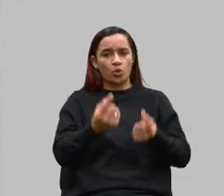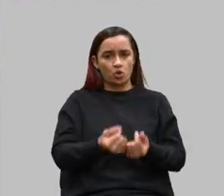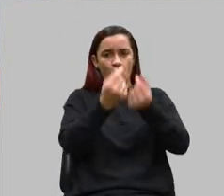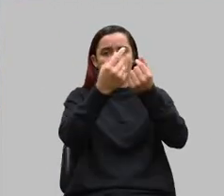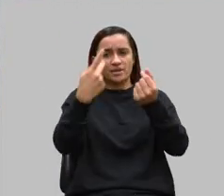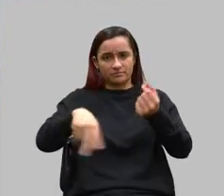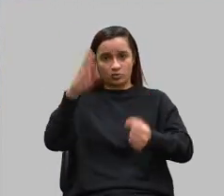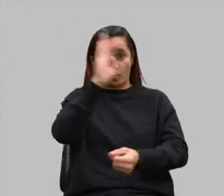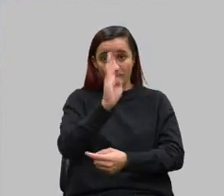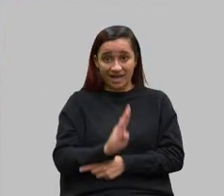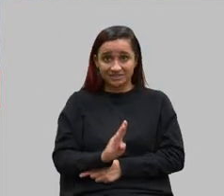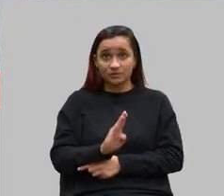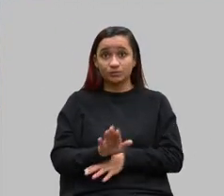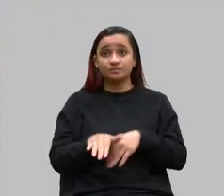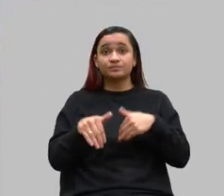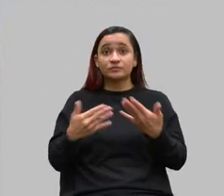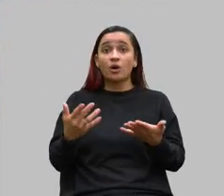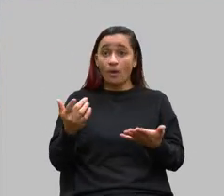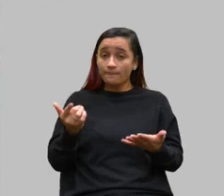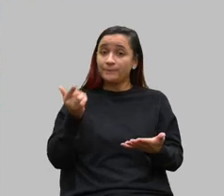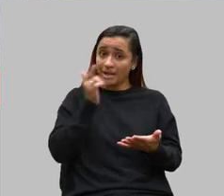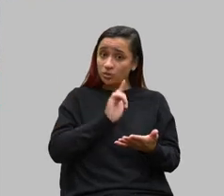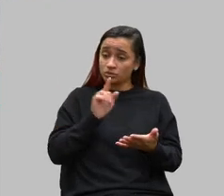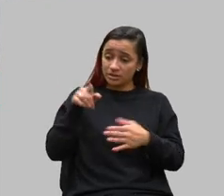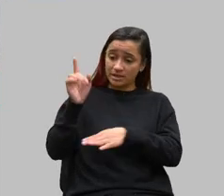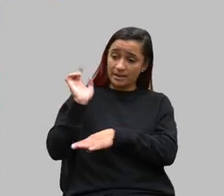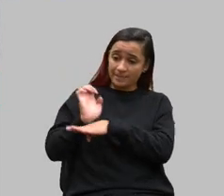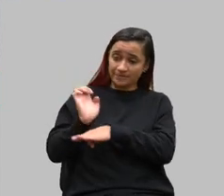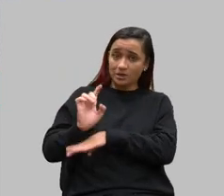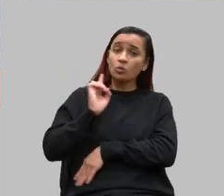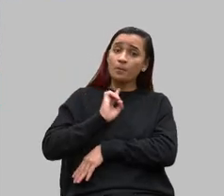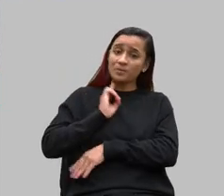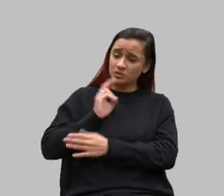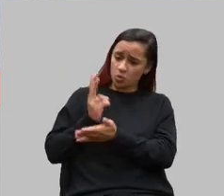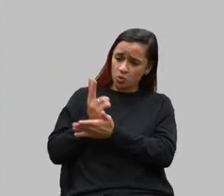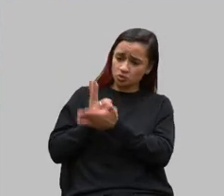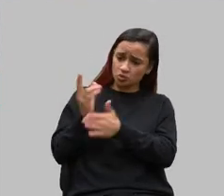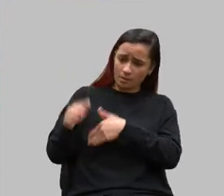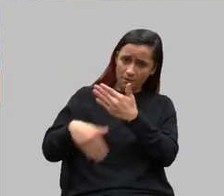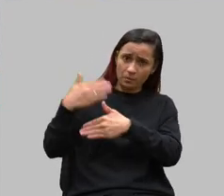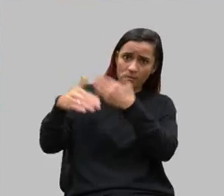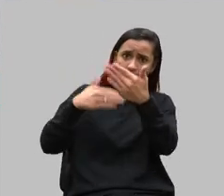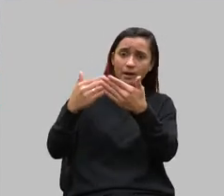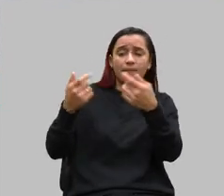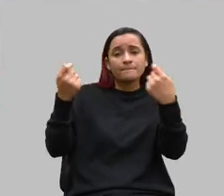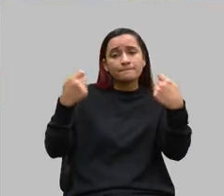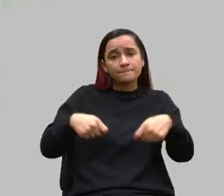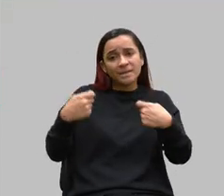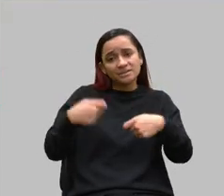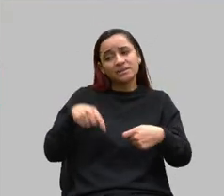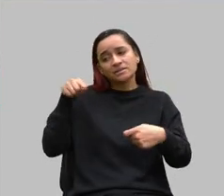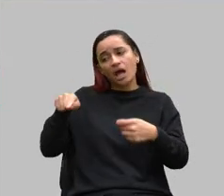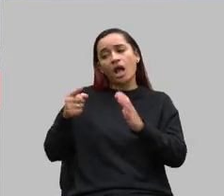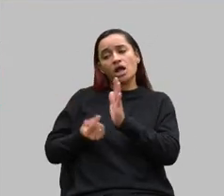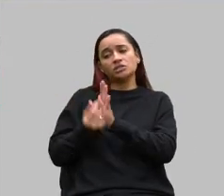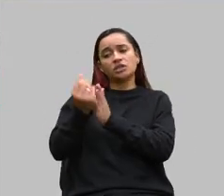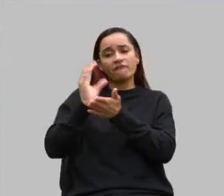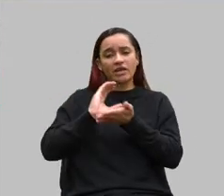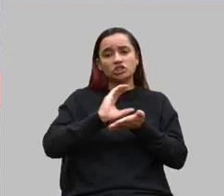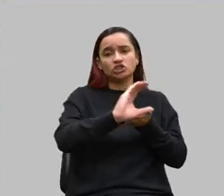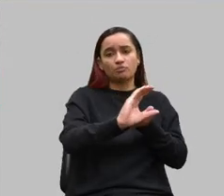e para que ele continue crescendo é fundamental que esses esses investimentos em em